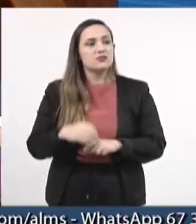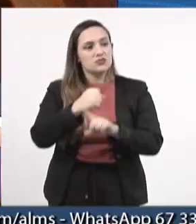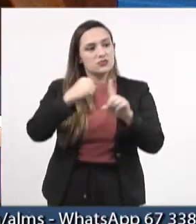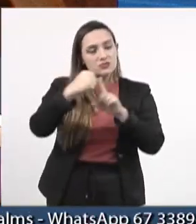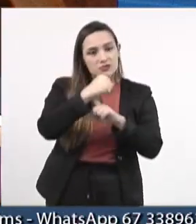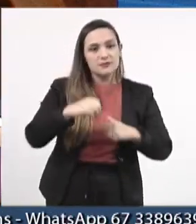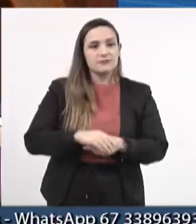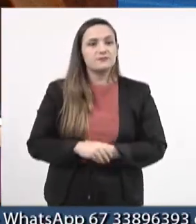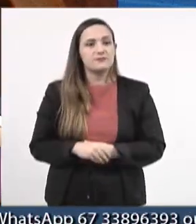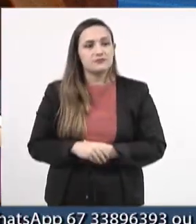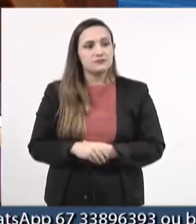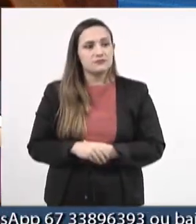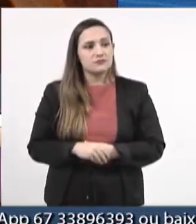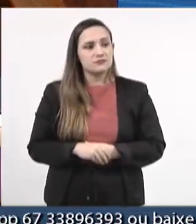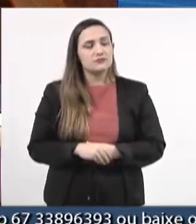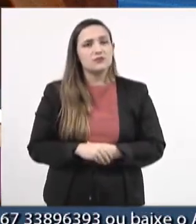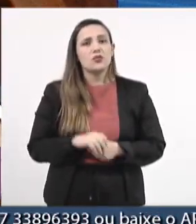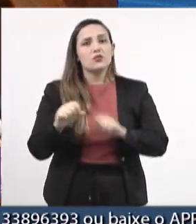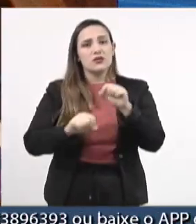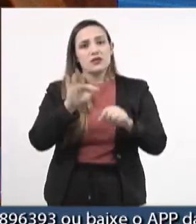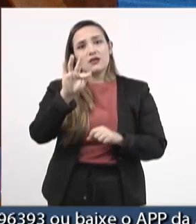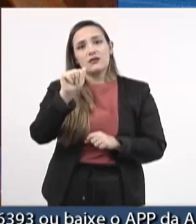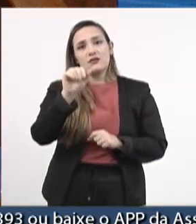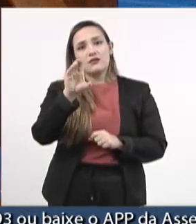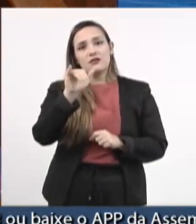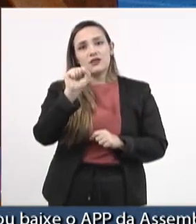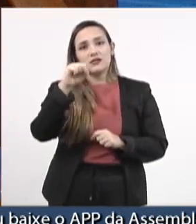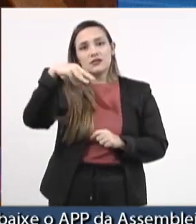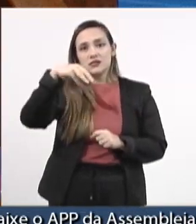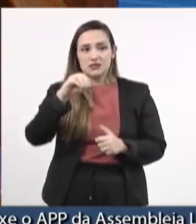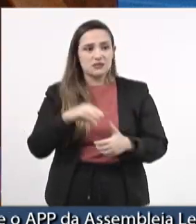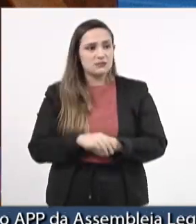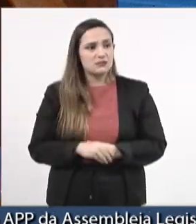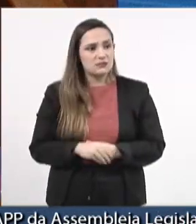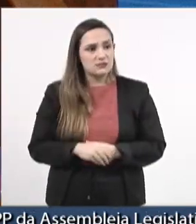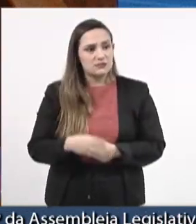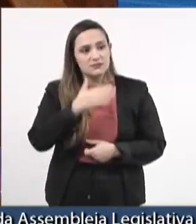falar sobre fascismo, quem foi